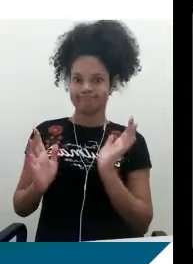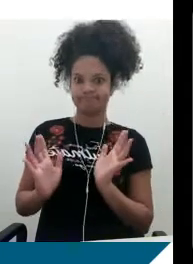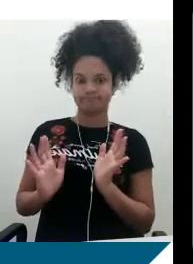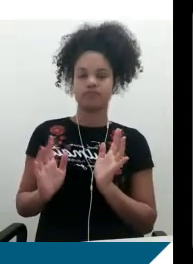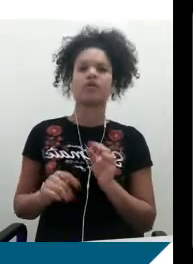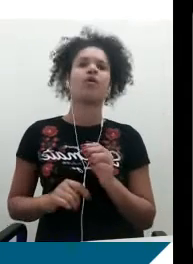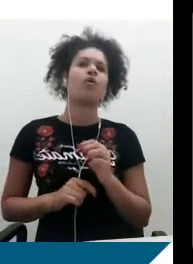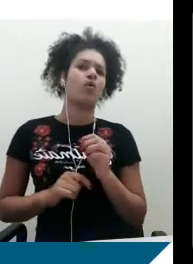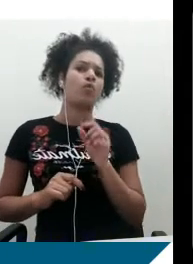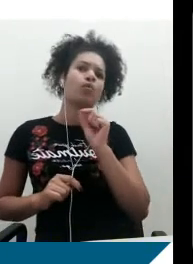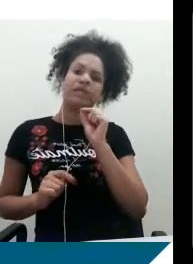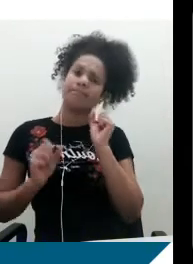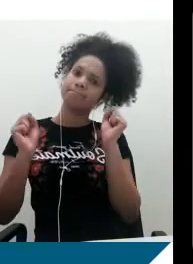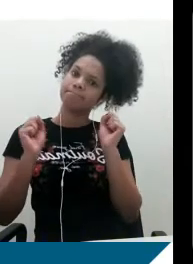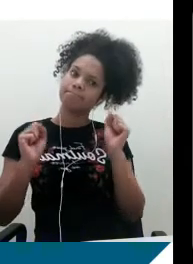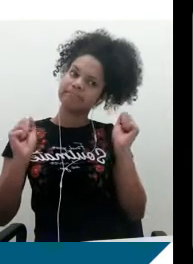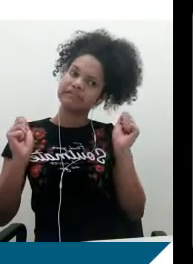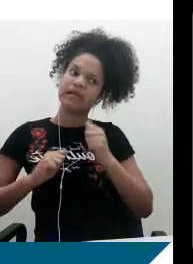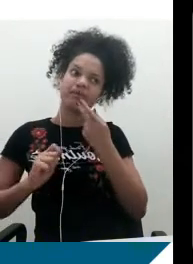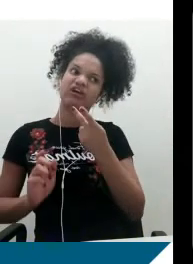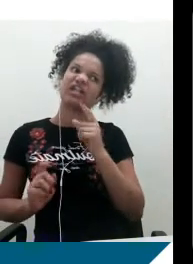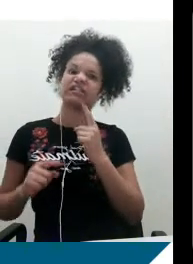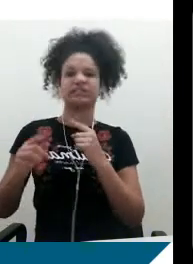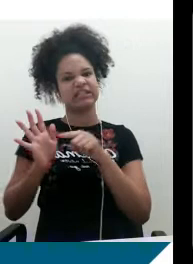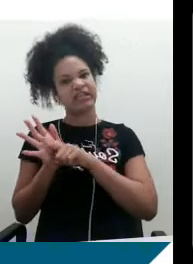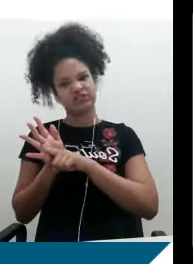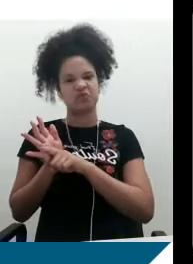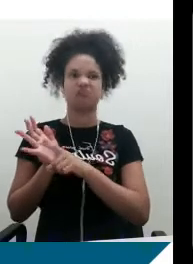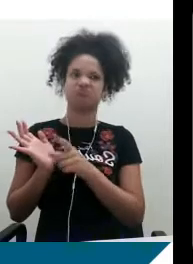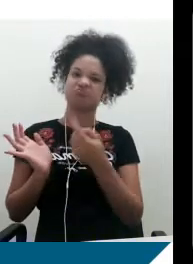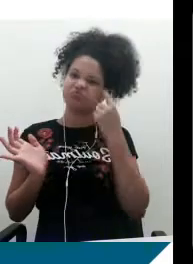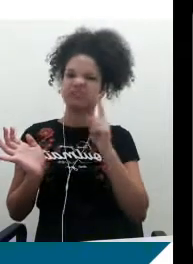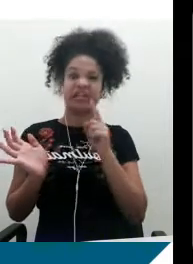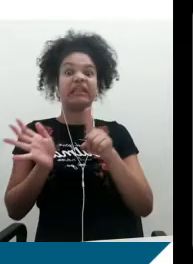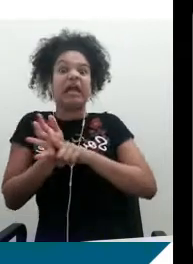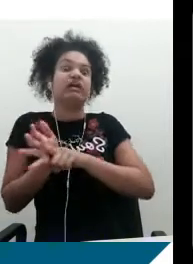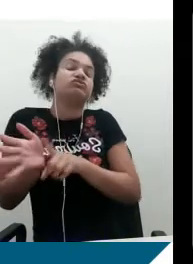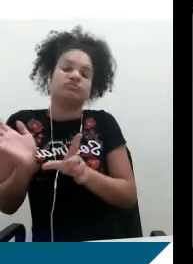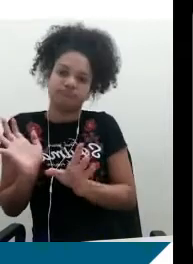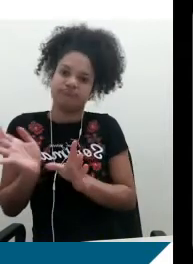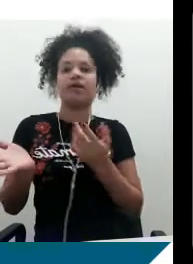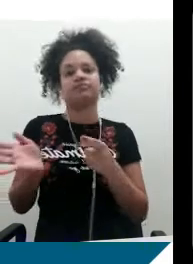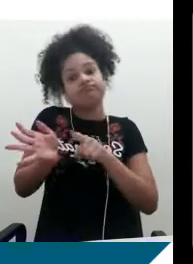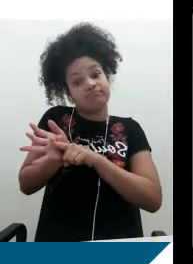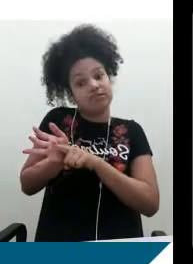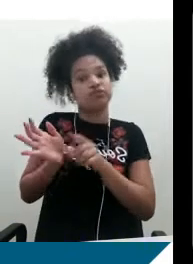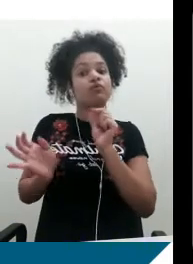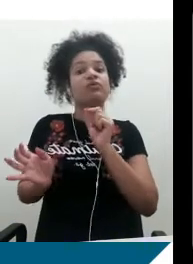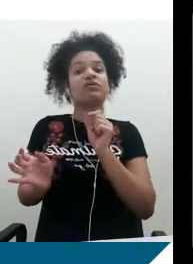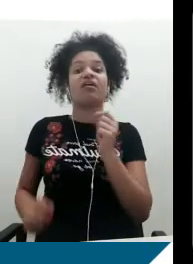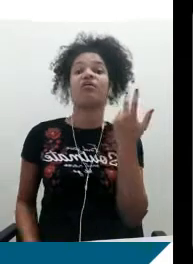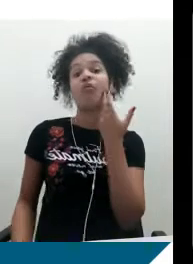sociedade. Um ponto negativo, se é que eu posso dizer negativo, desse tipo de estratégia de contextualização,